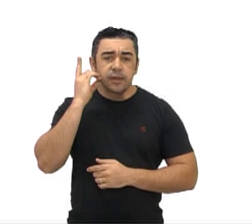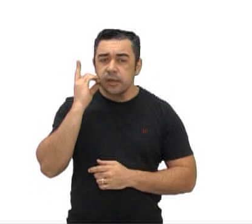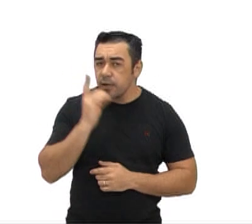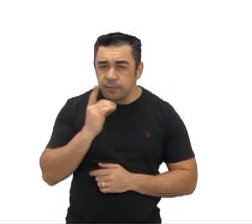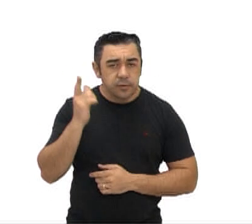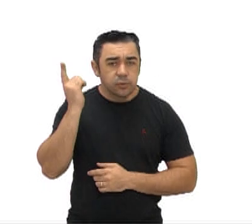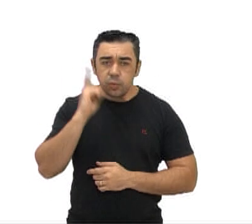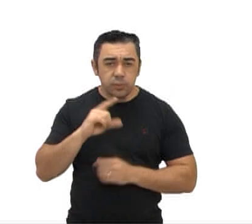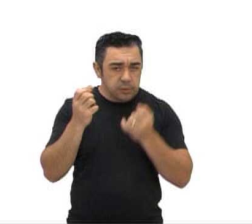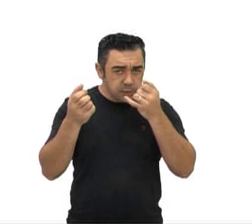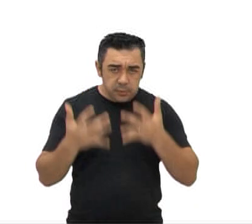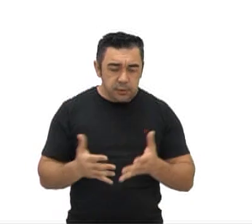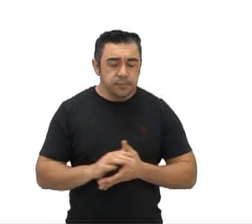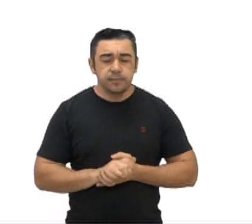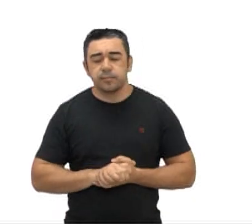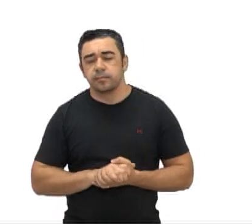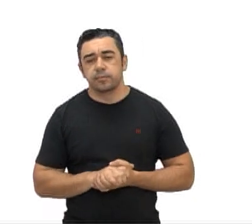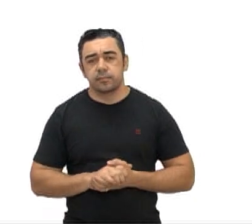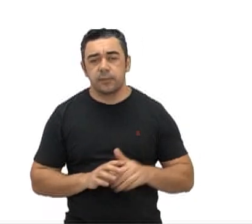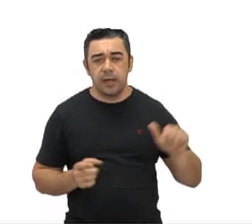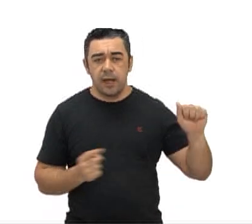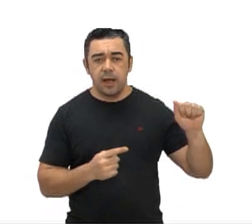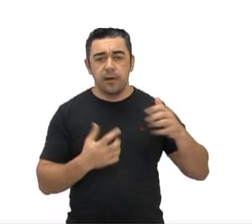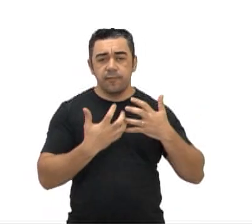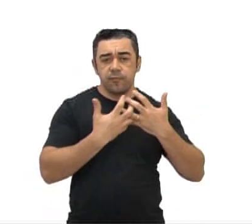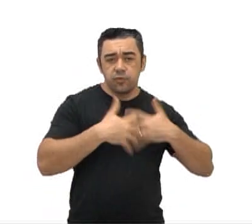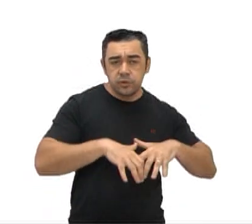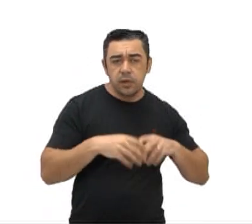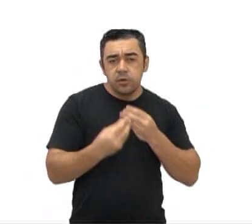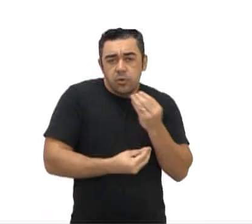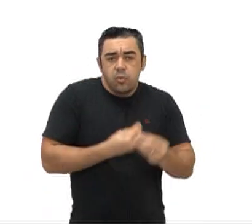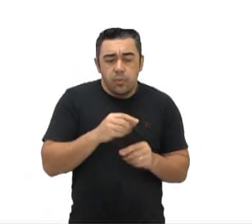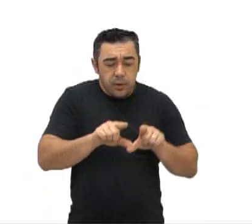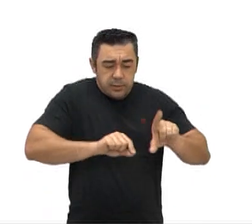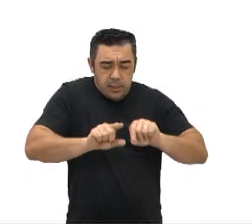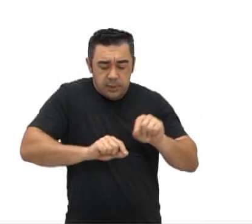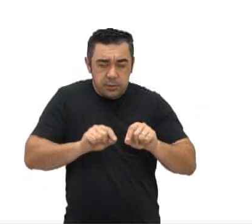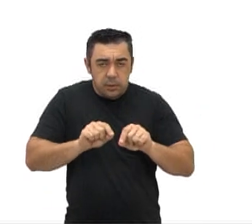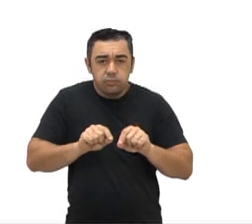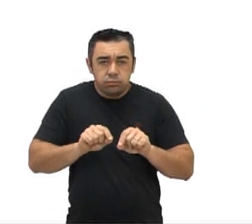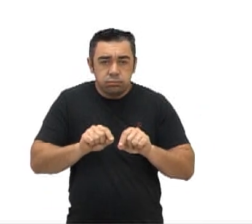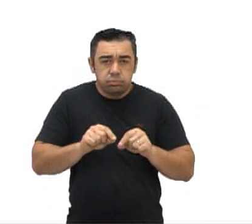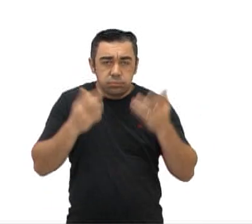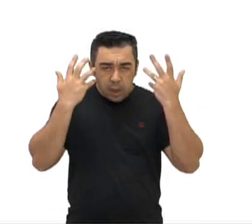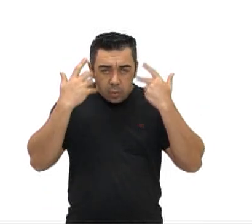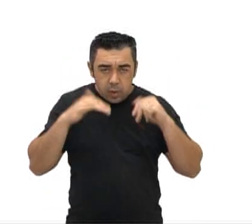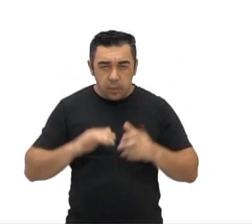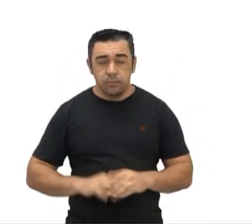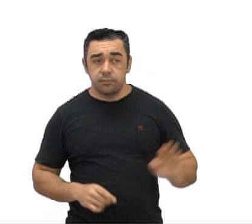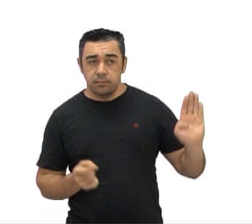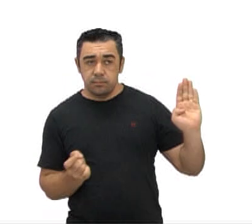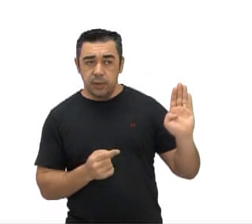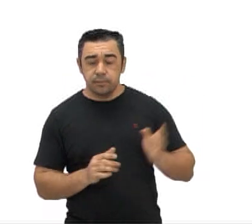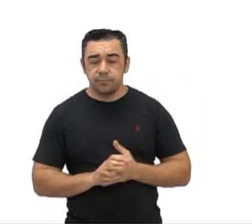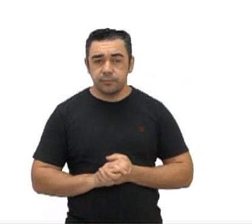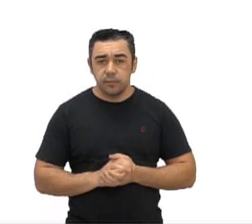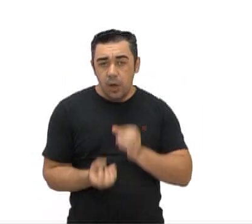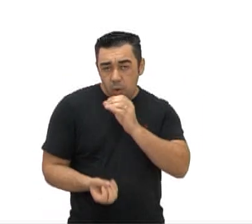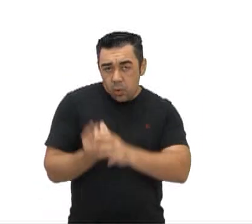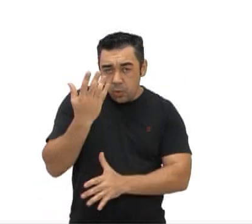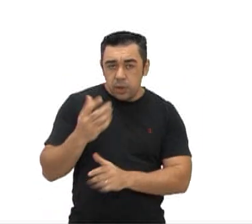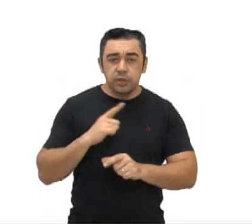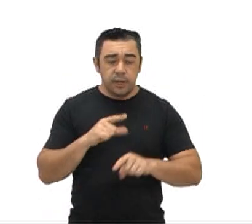seria capaz de explicar? Letra A, o funcionamento do mecanismo da seleção natural. Letra B, a origem